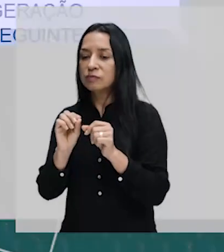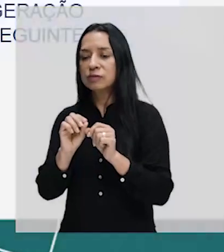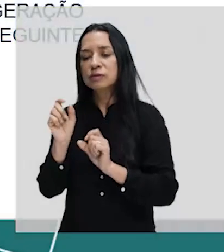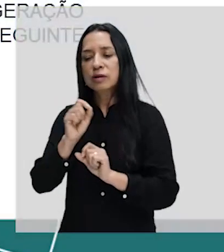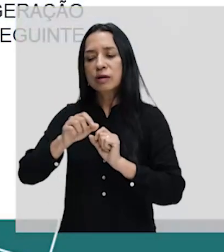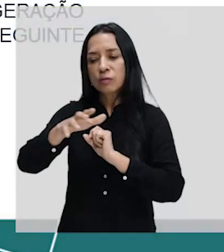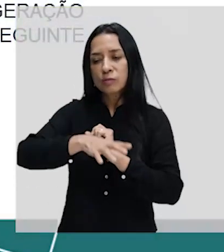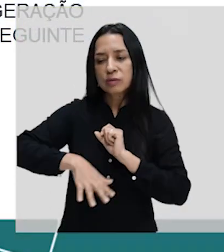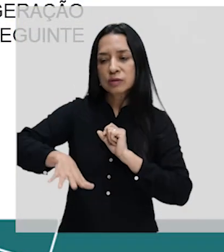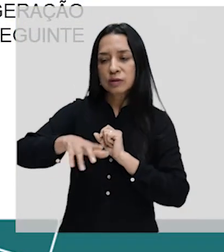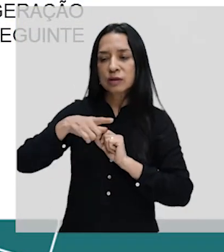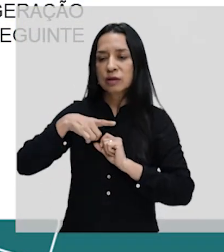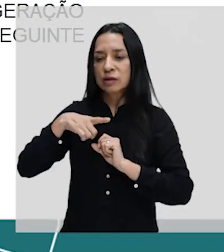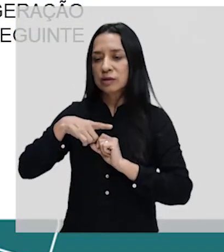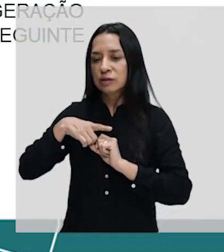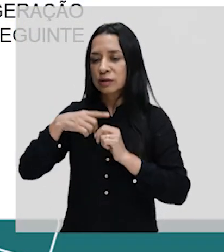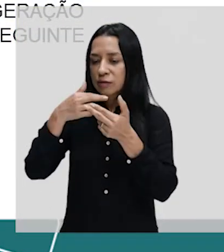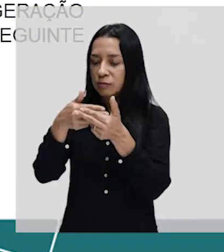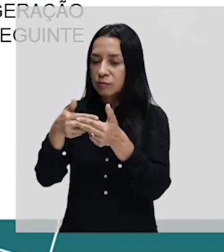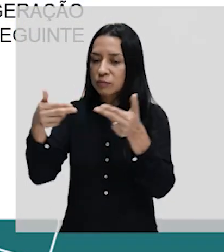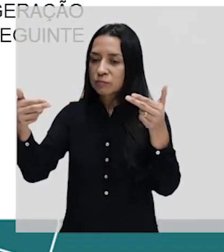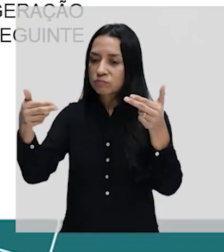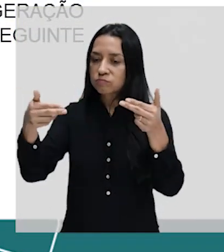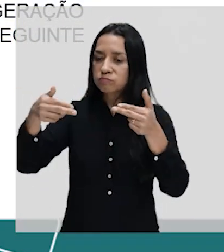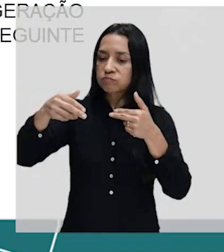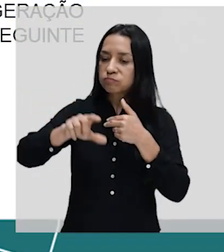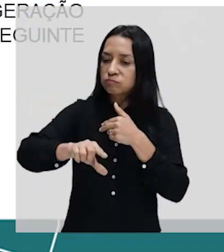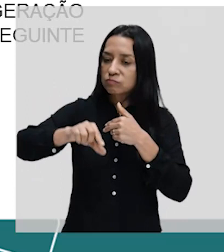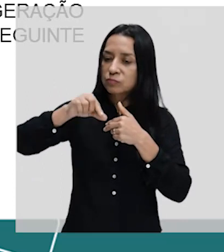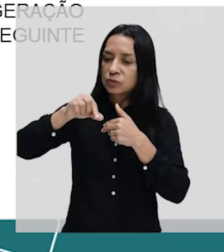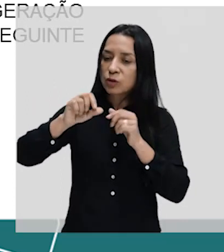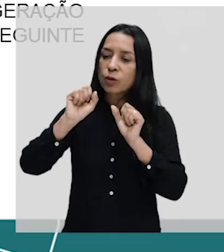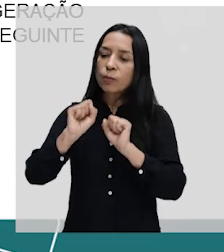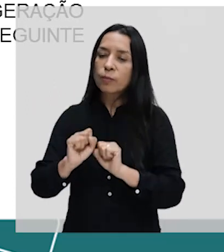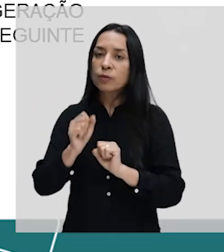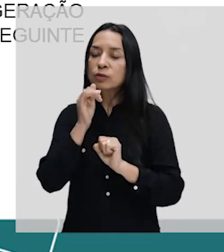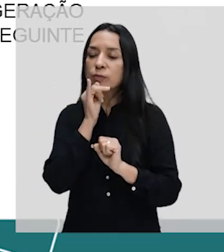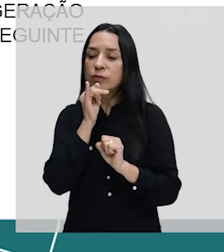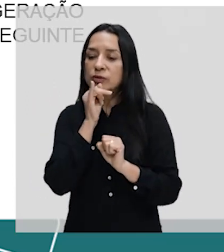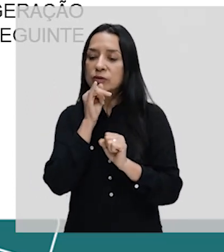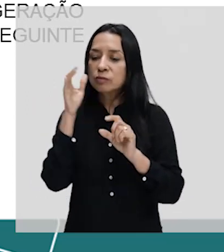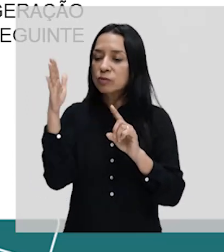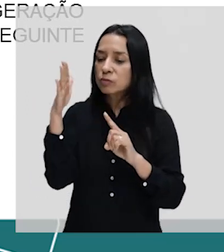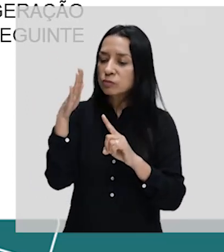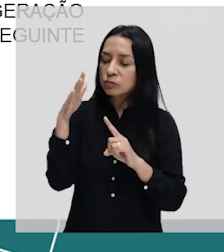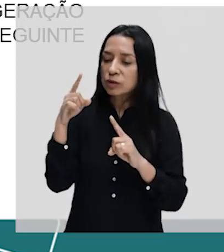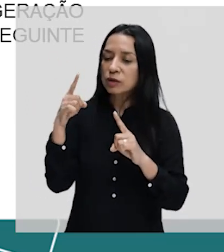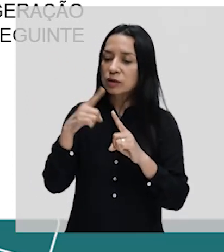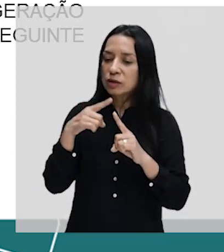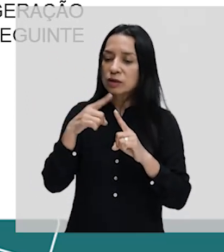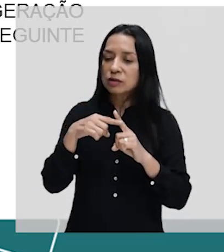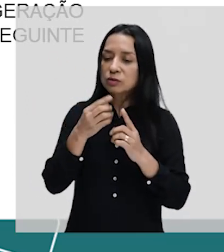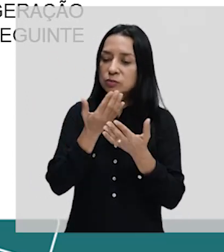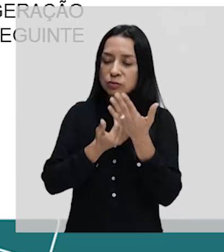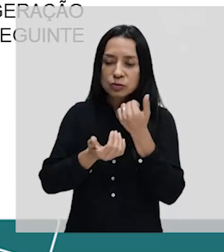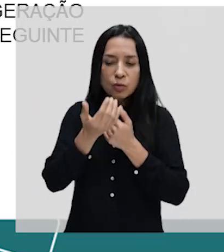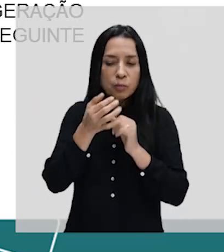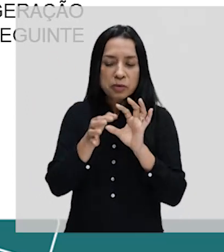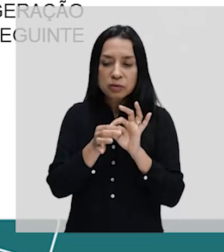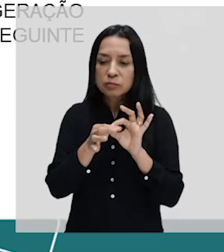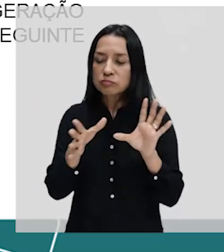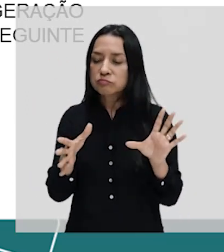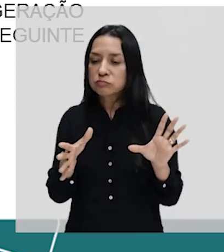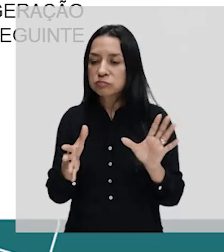natureza agentes seletivos. Esse agente seletivo pode ser, por exemplo, o tipo de alimento que vai estar disponível para ele, ou